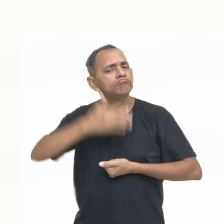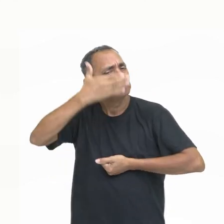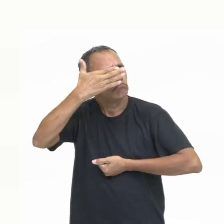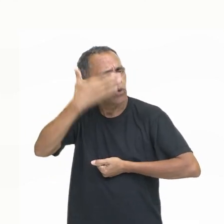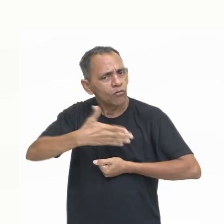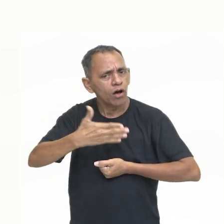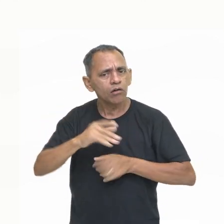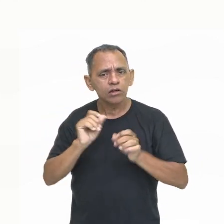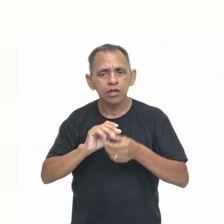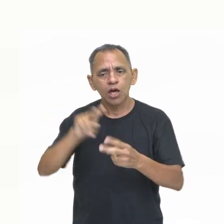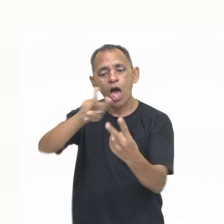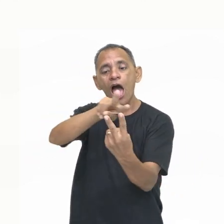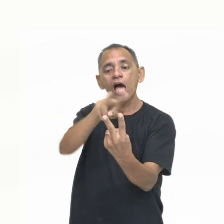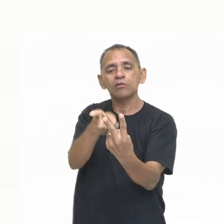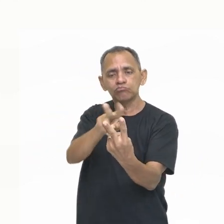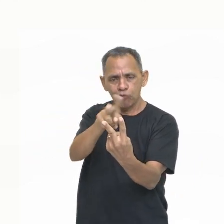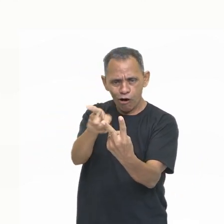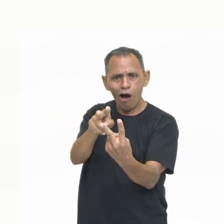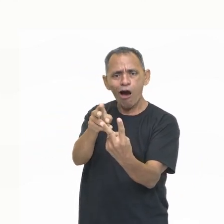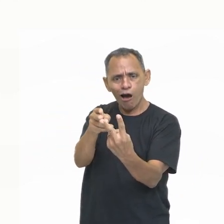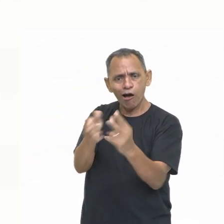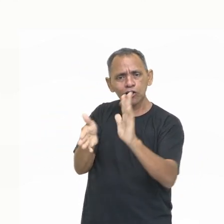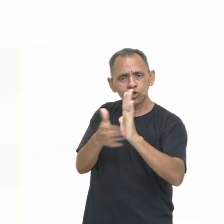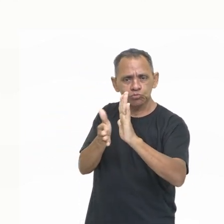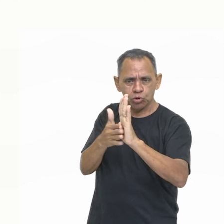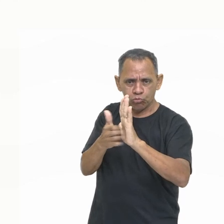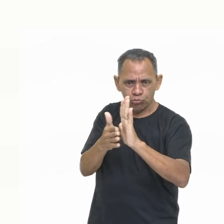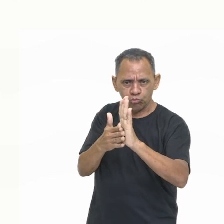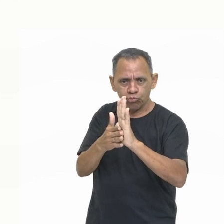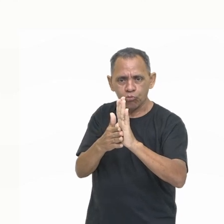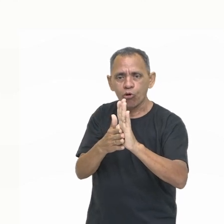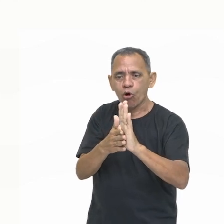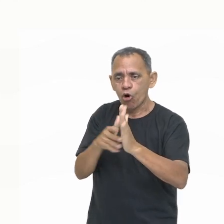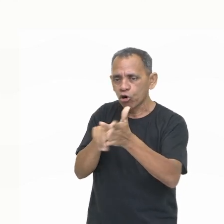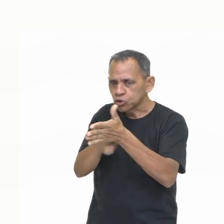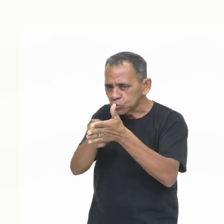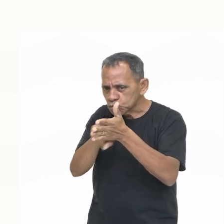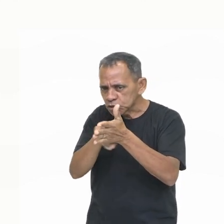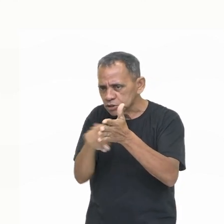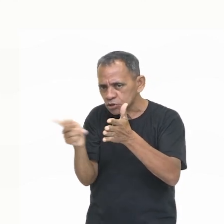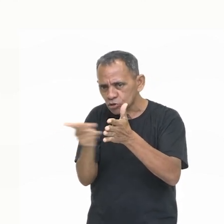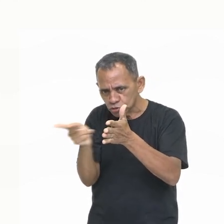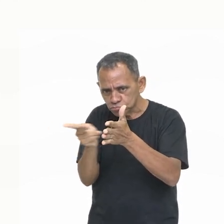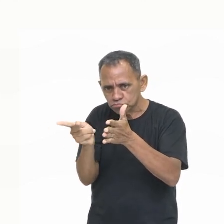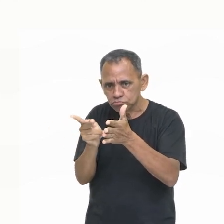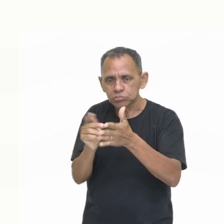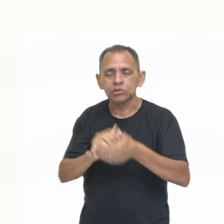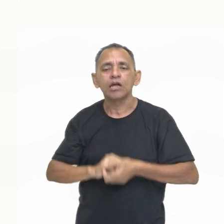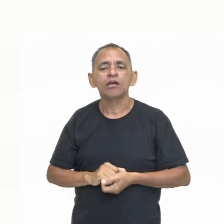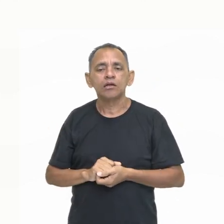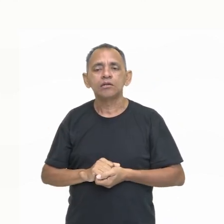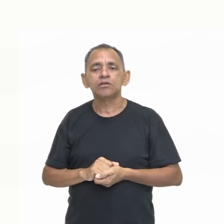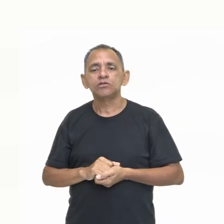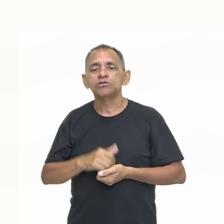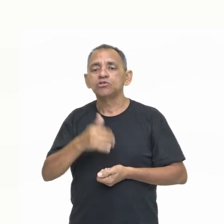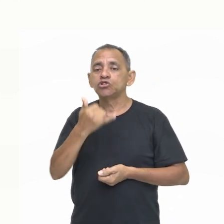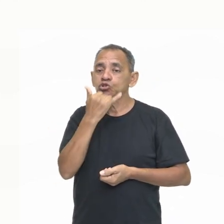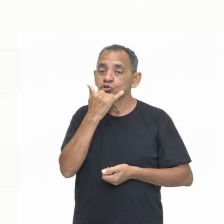comprovar a hipótese, né, proposta aí por Oparin e